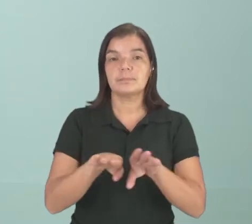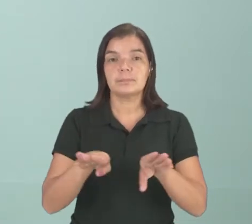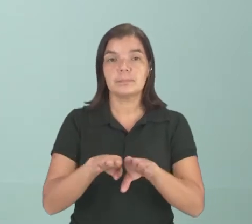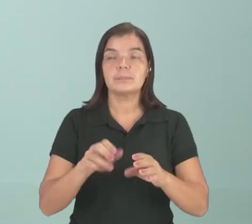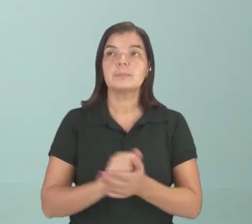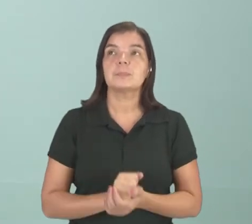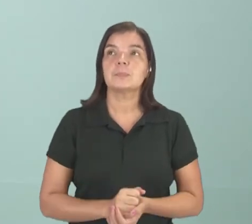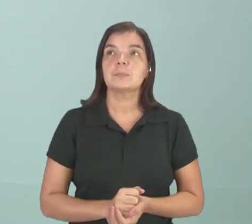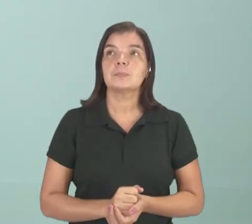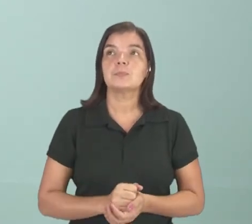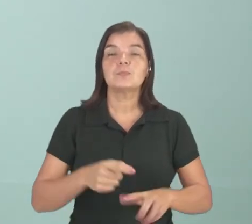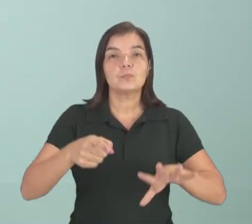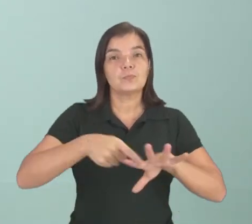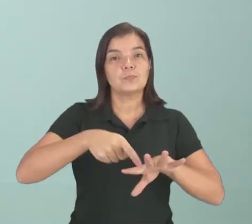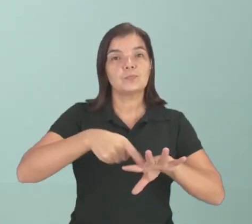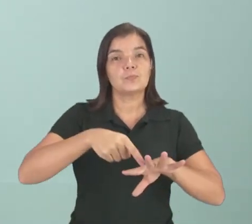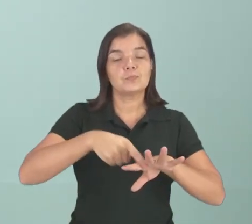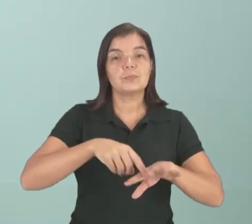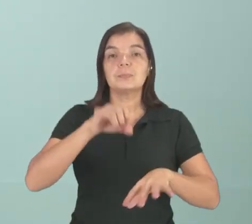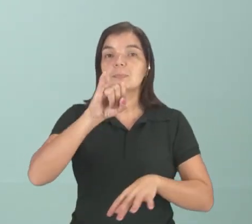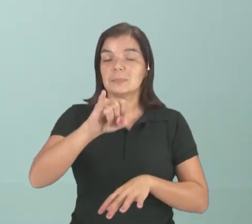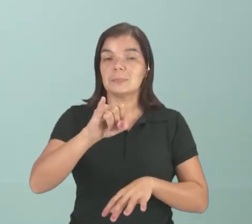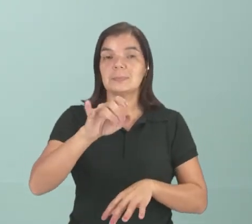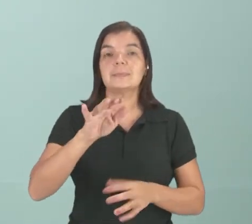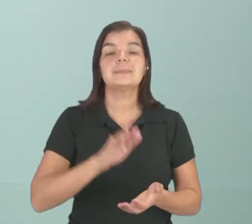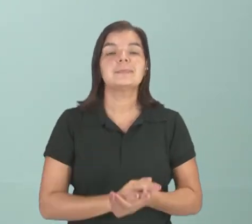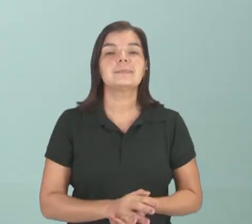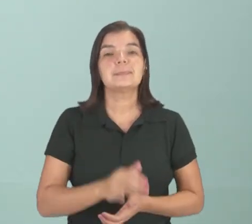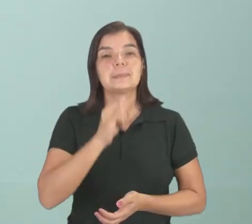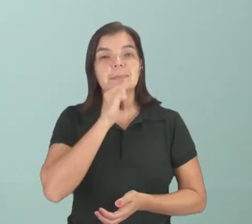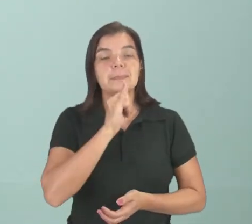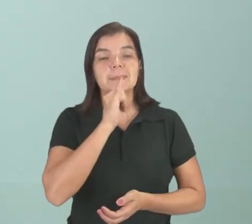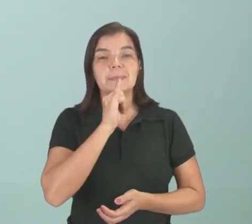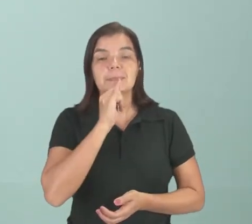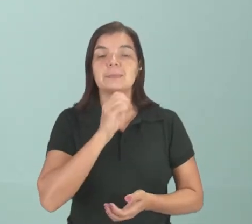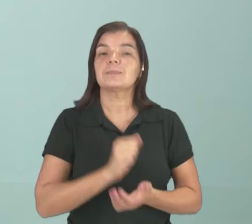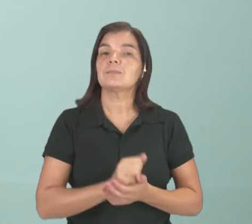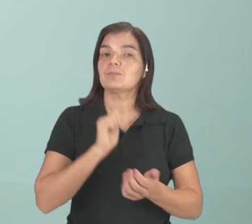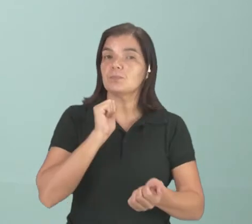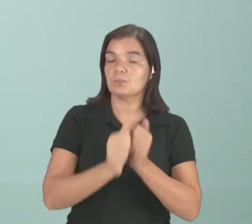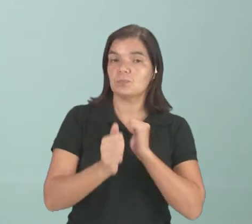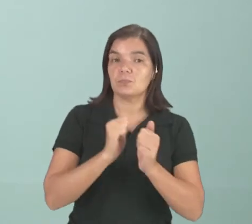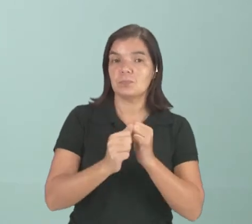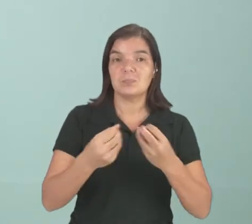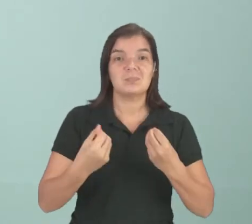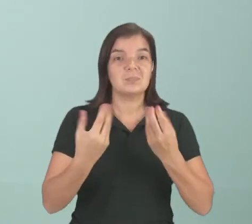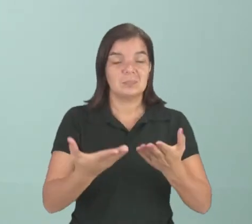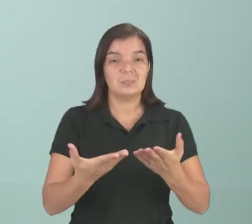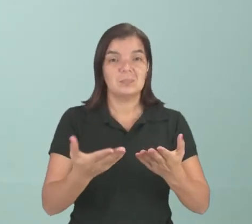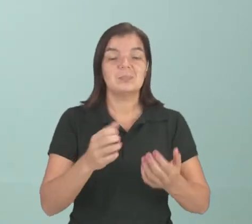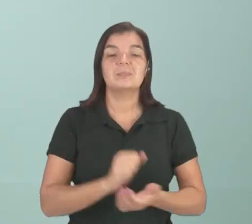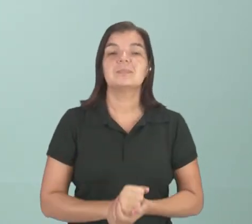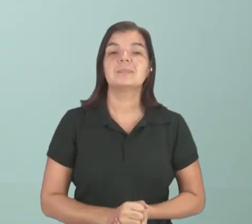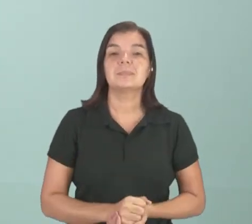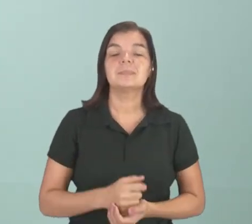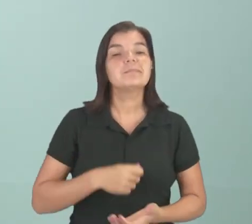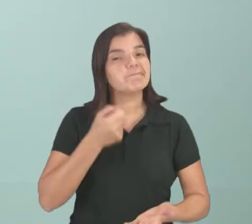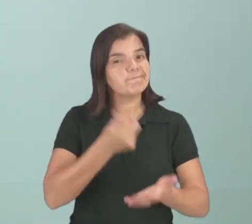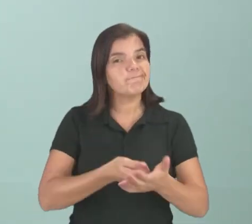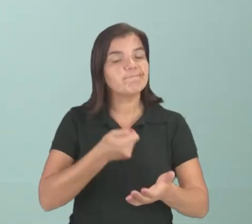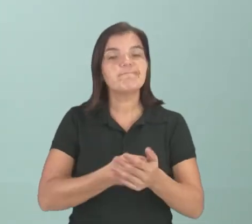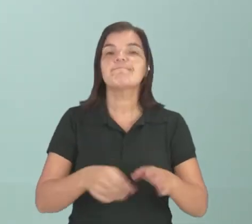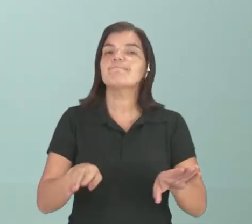tem que devolver com os pés e se acaso o jogador devolve para ele ele vai ser penalizado